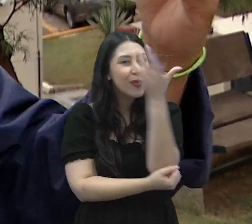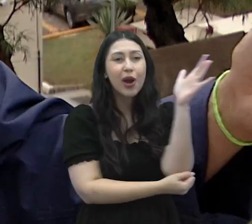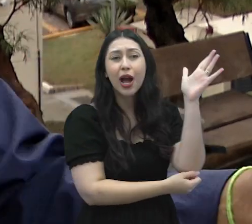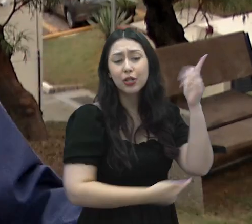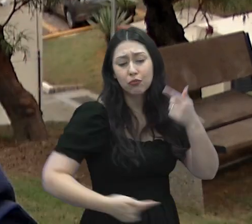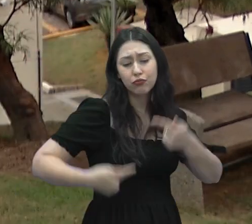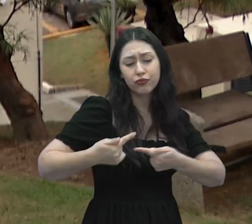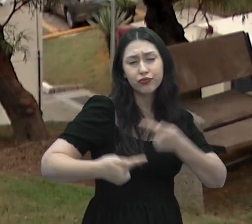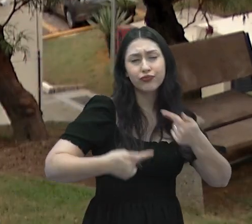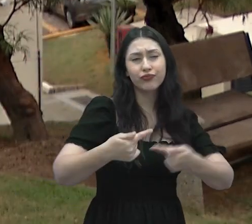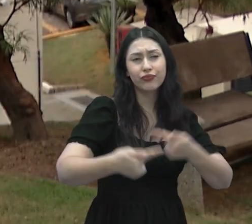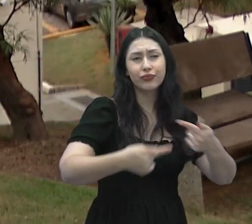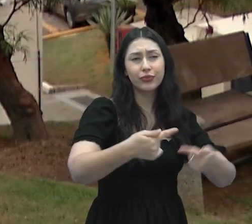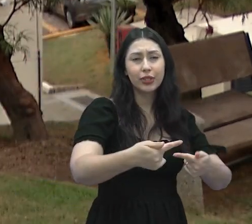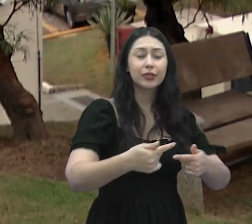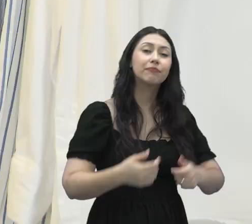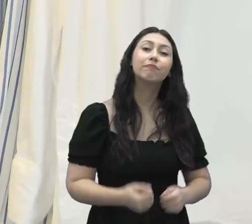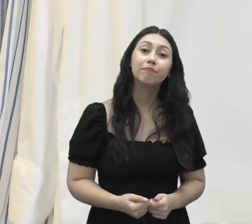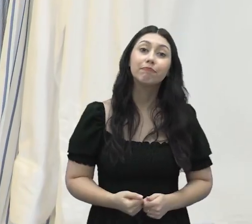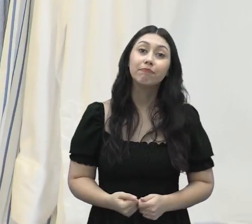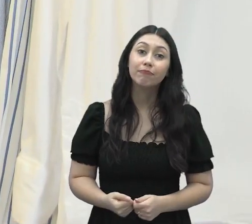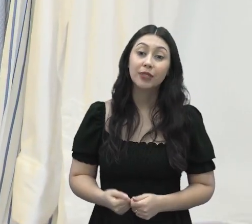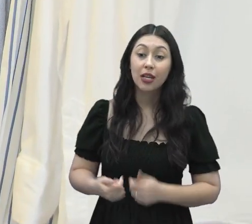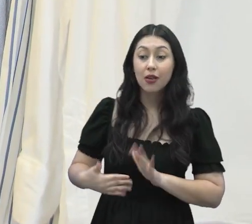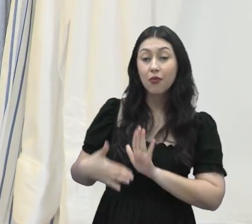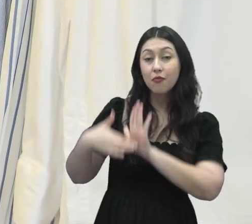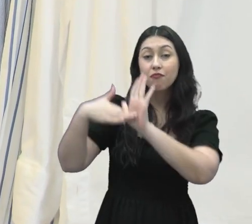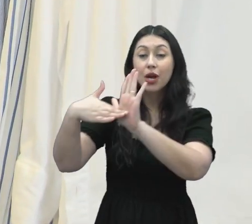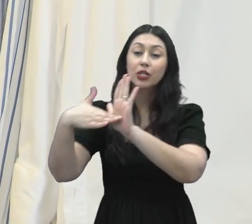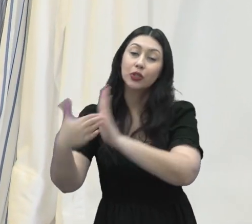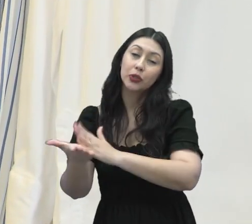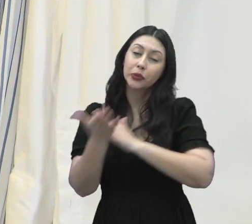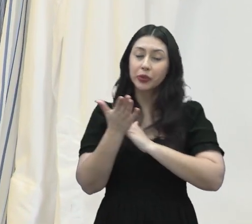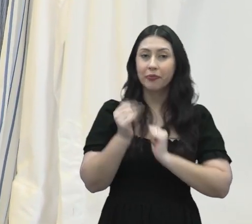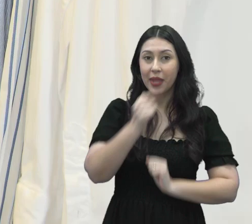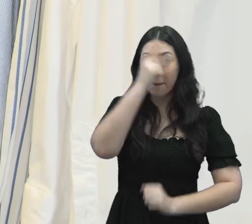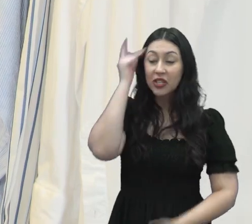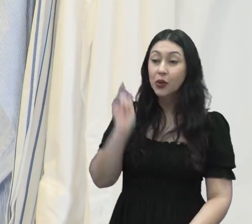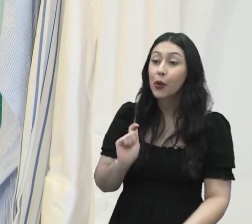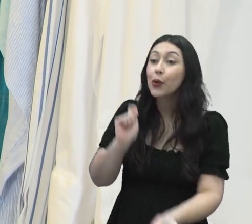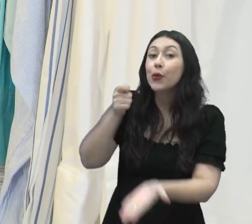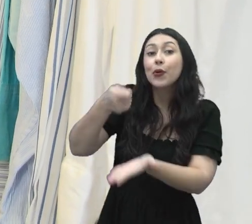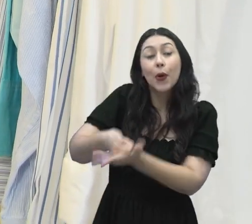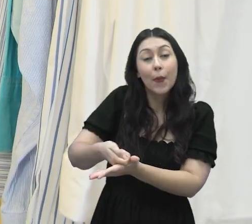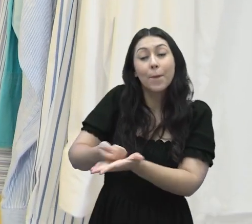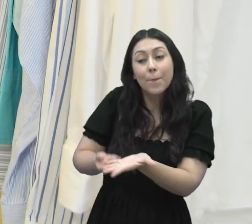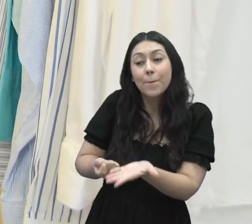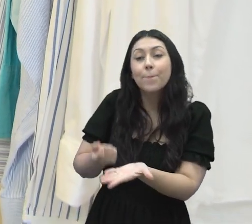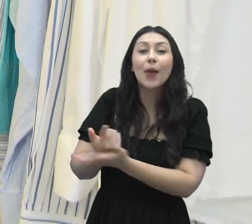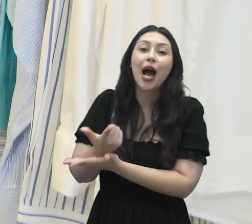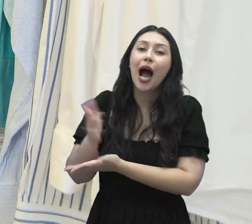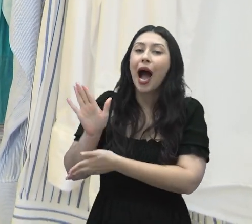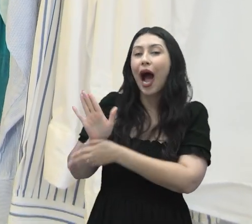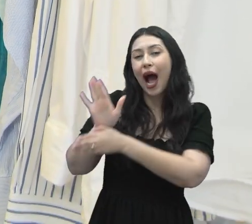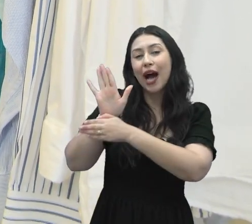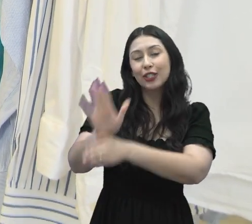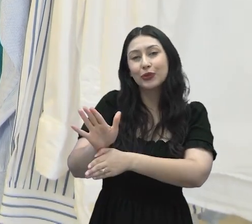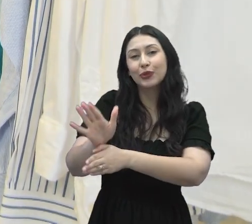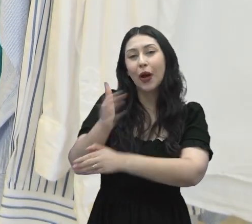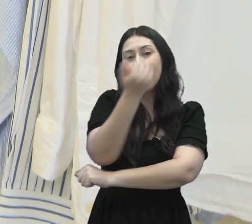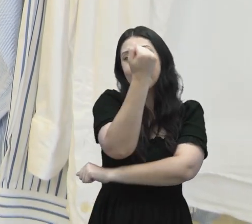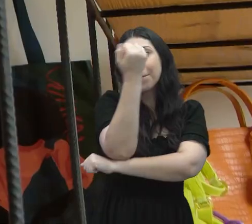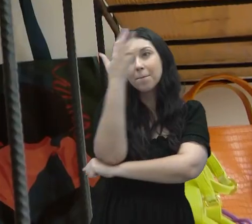planeta, inclusive para gerações futuras e assim por diante. É uma via de mão dupla. Quem compra colabora com a economia de